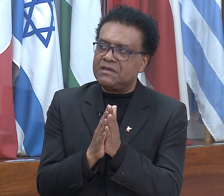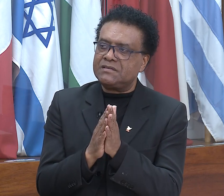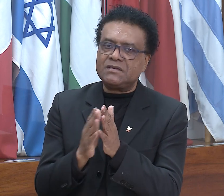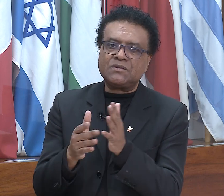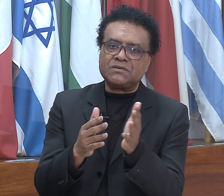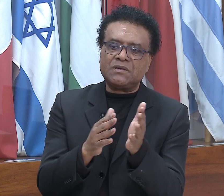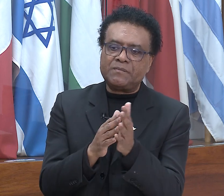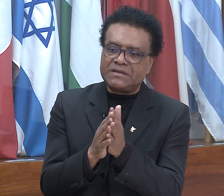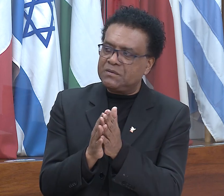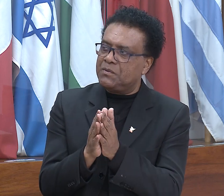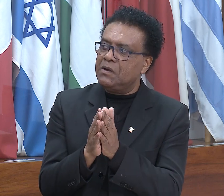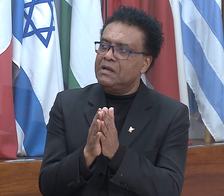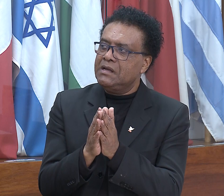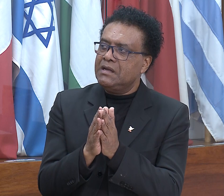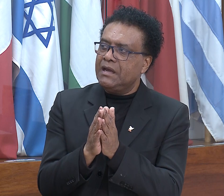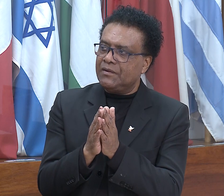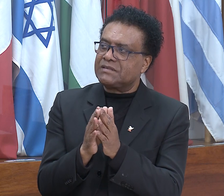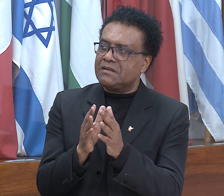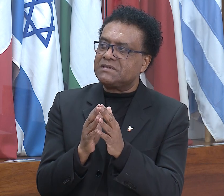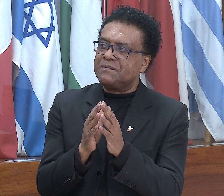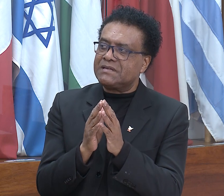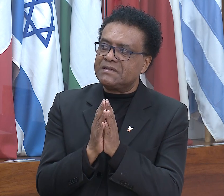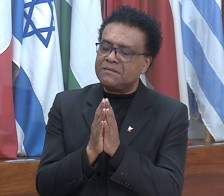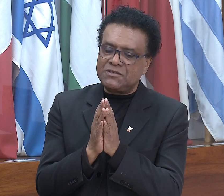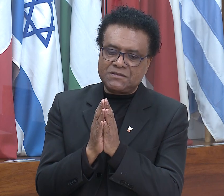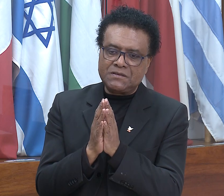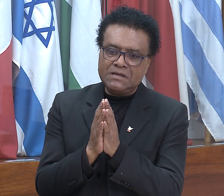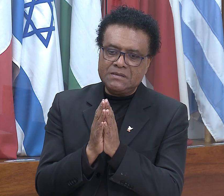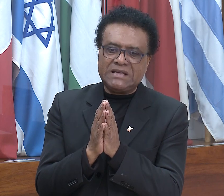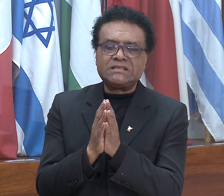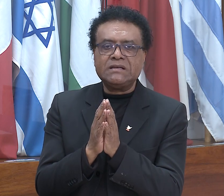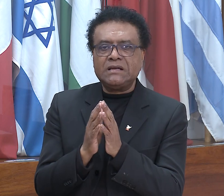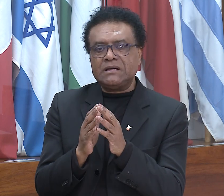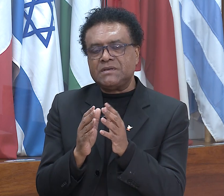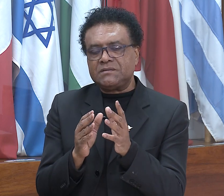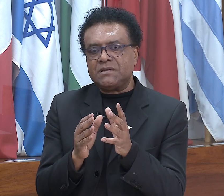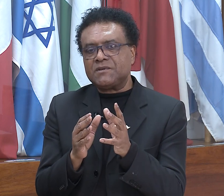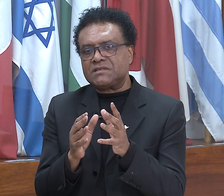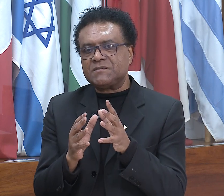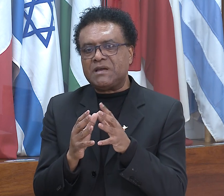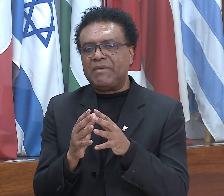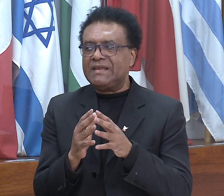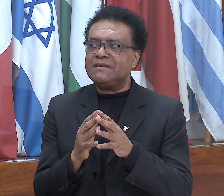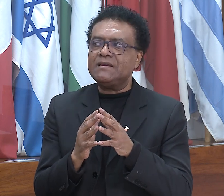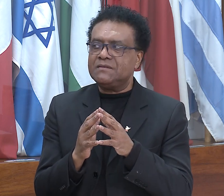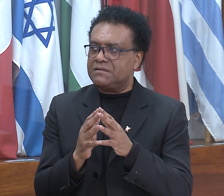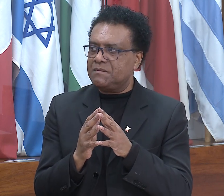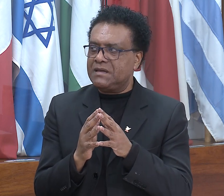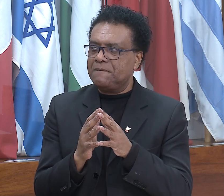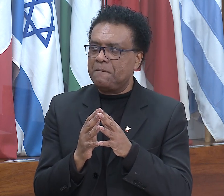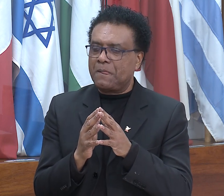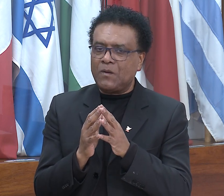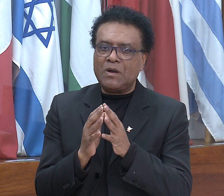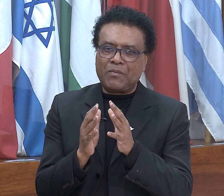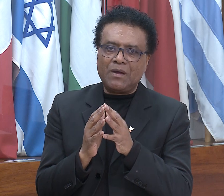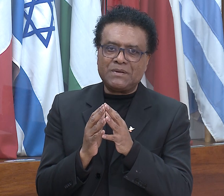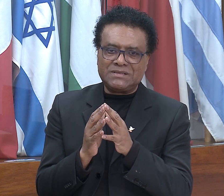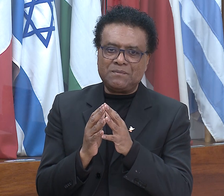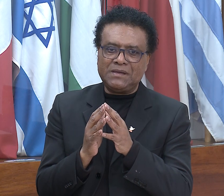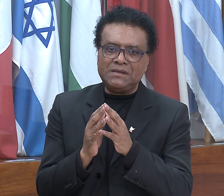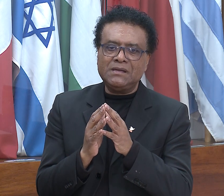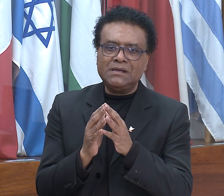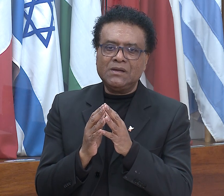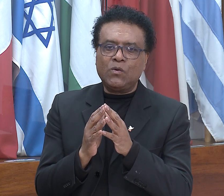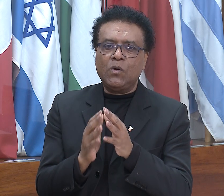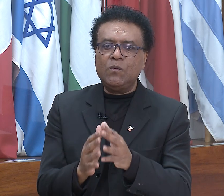existência desse conselho e se esse conselho participou nós queremos saber exatamente isso mas ao mesmo tempo nós estamos aprendendo também com a